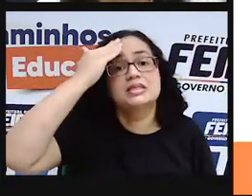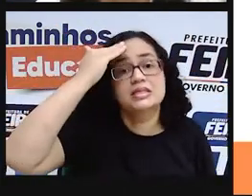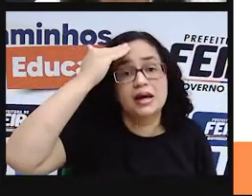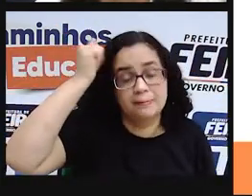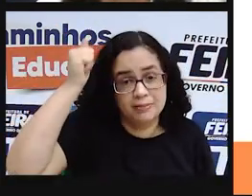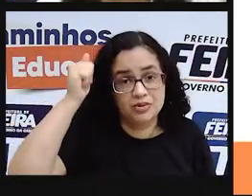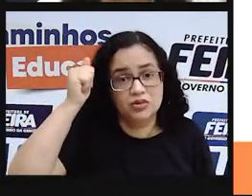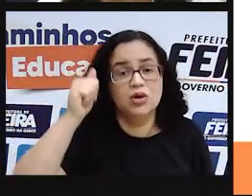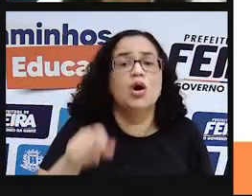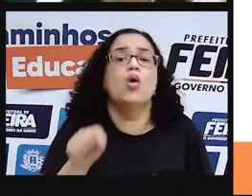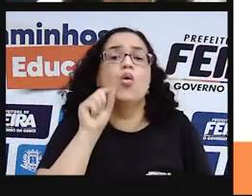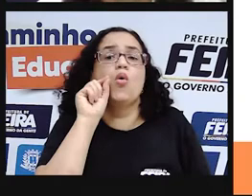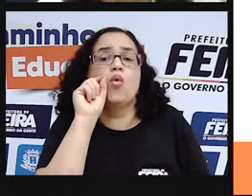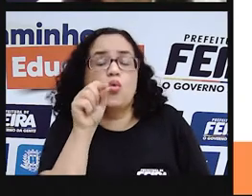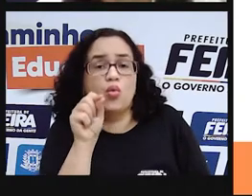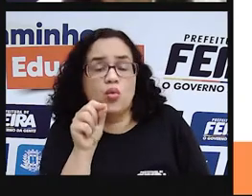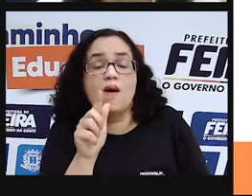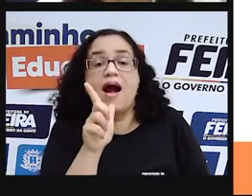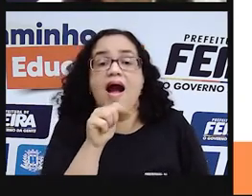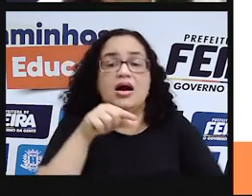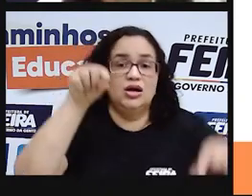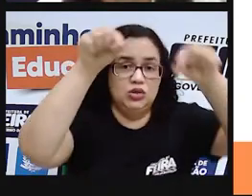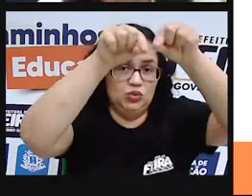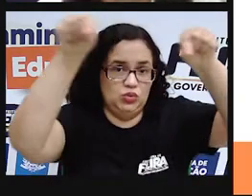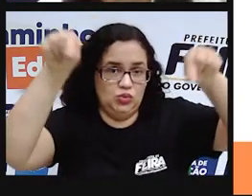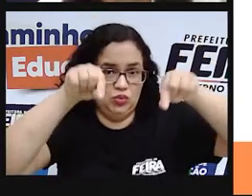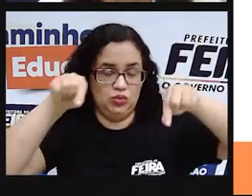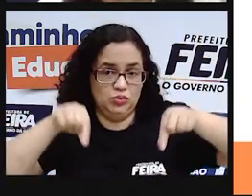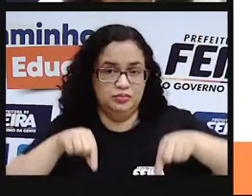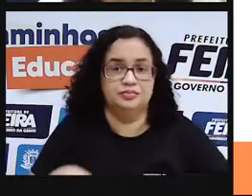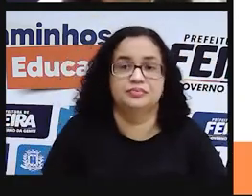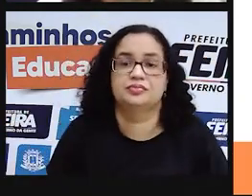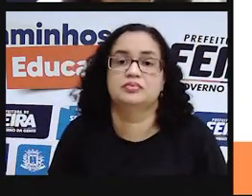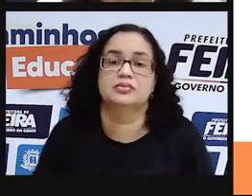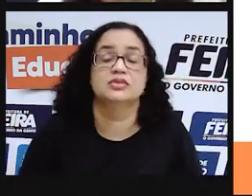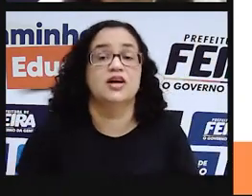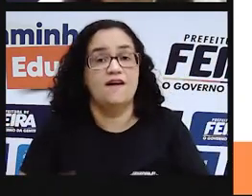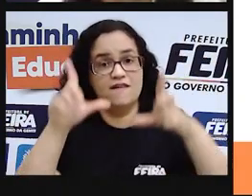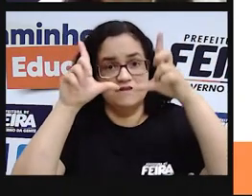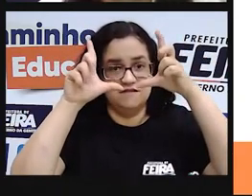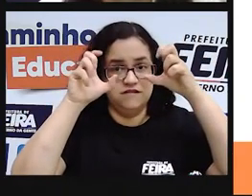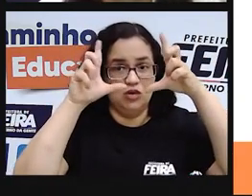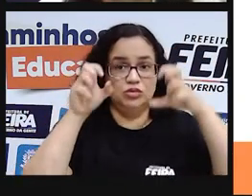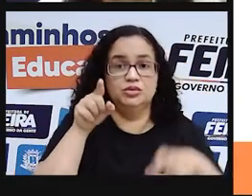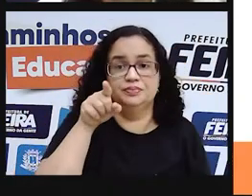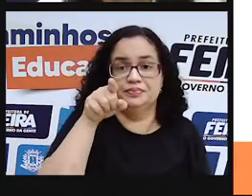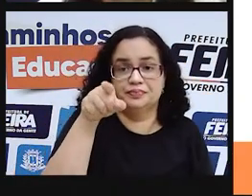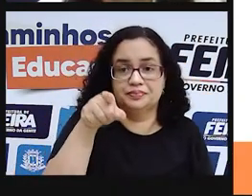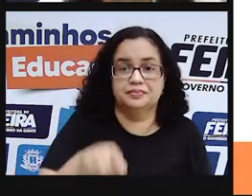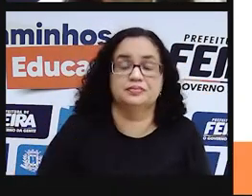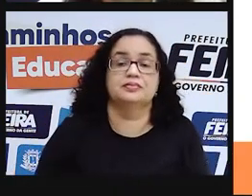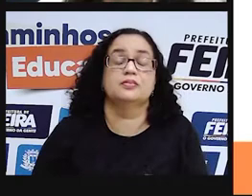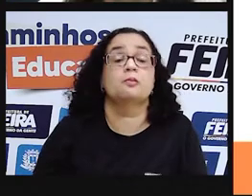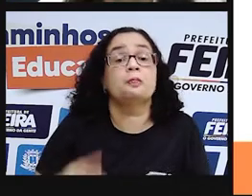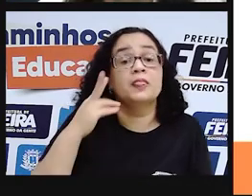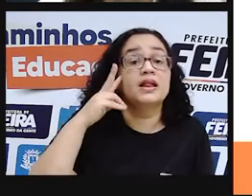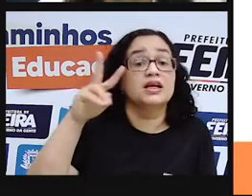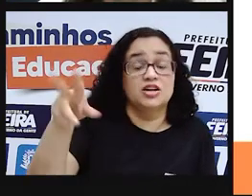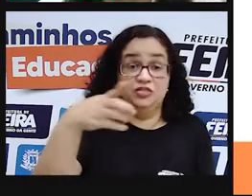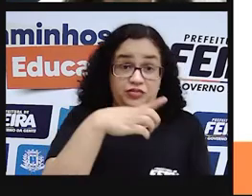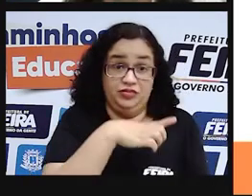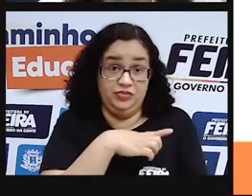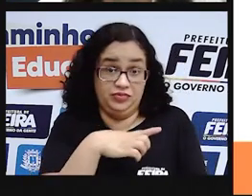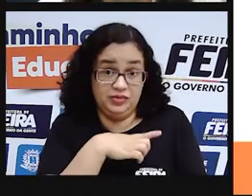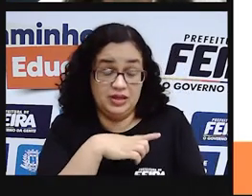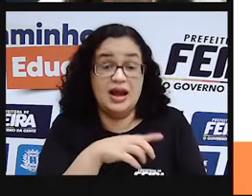identificar o que é uma água Olha a foto dessa Lagoa nós já vimos aí